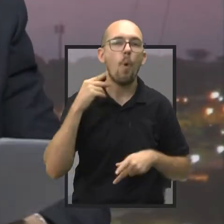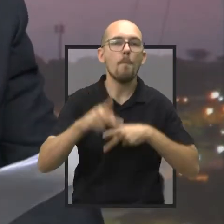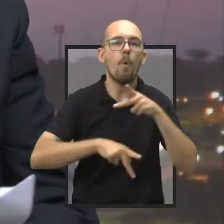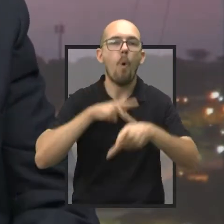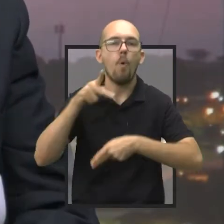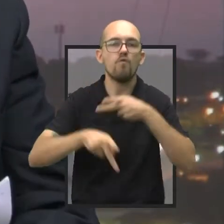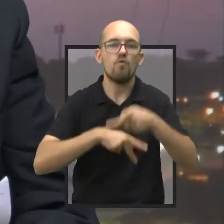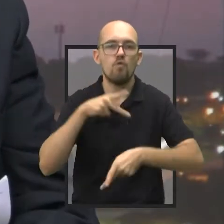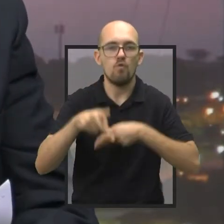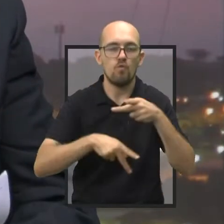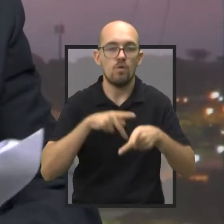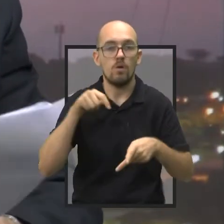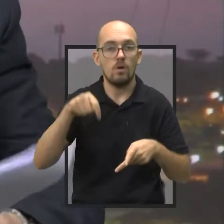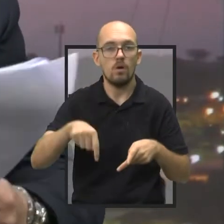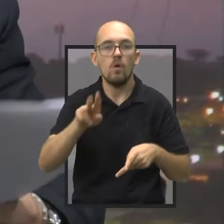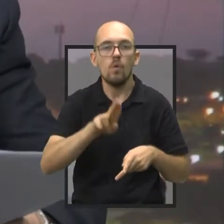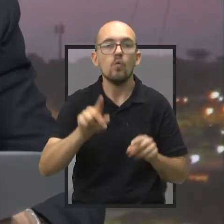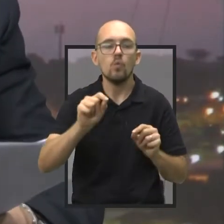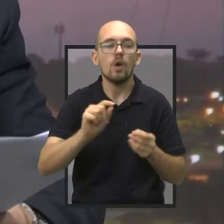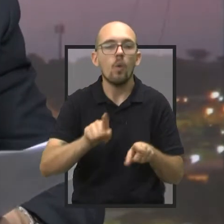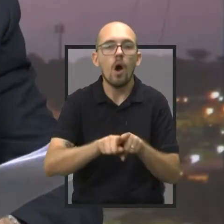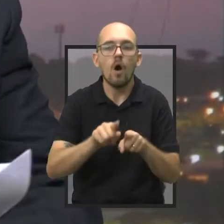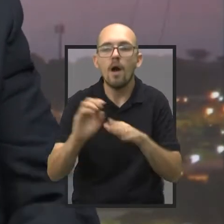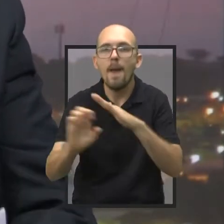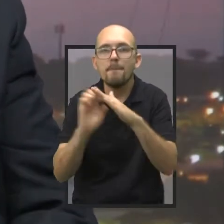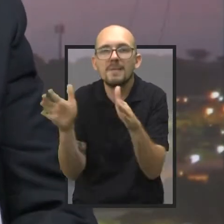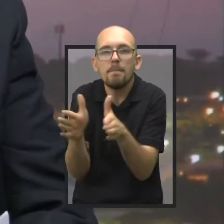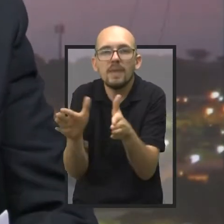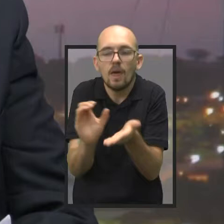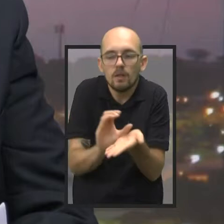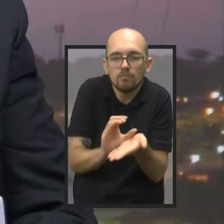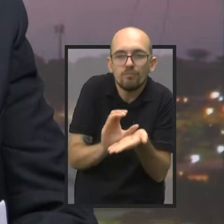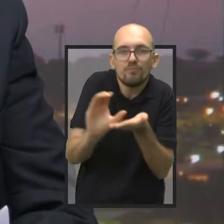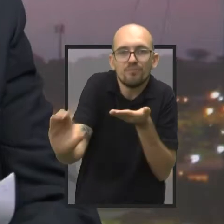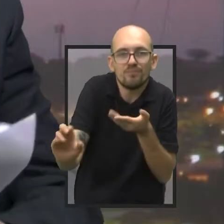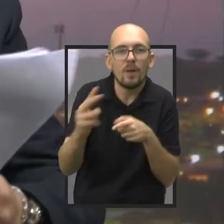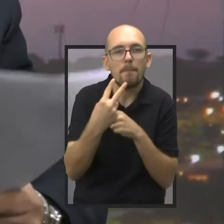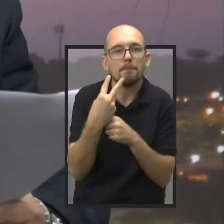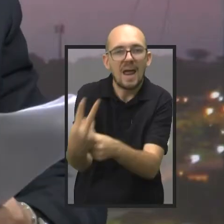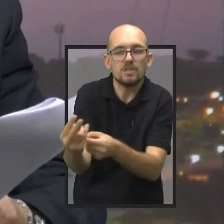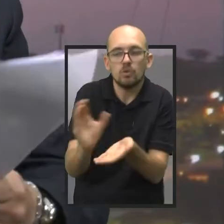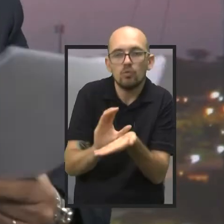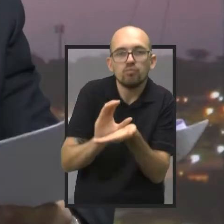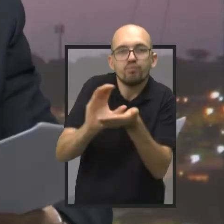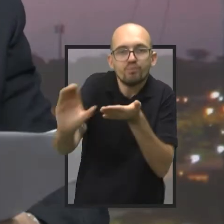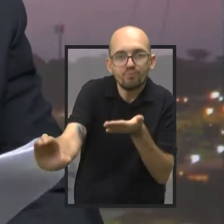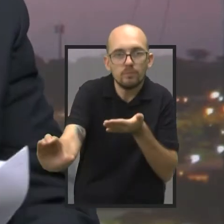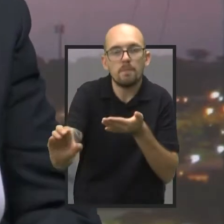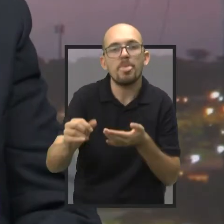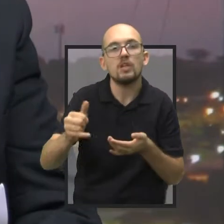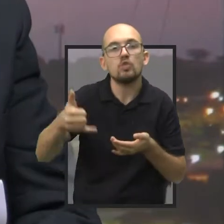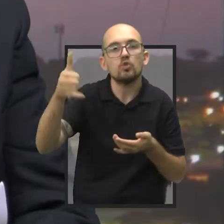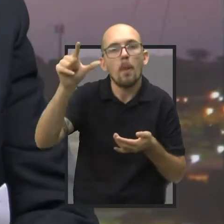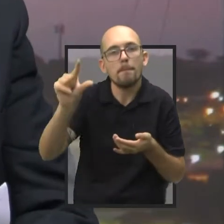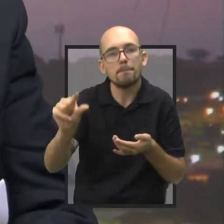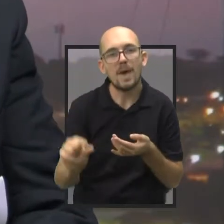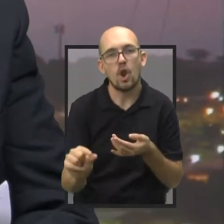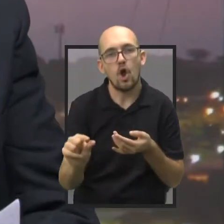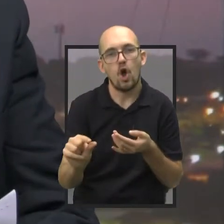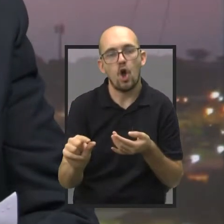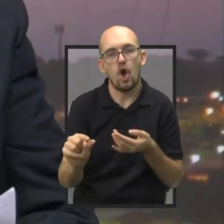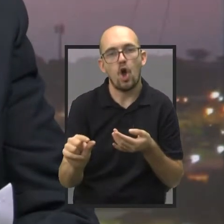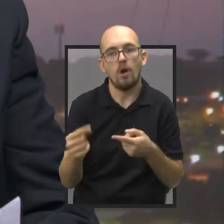é utilizado para fomento da pequena empresa, a microempresa, a empresa